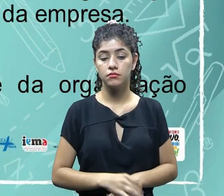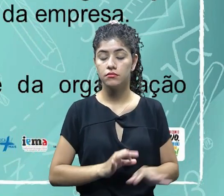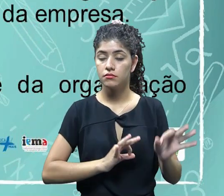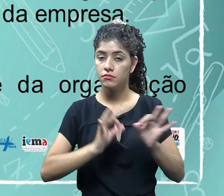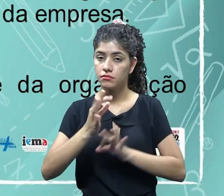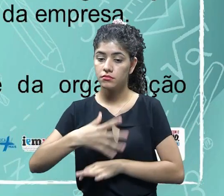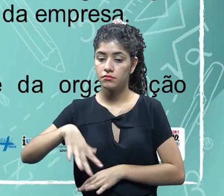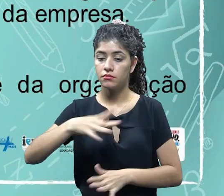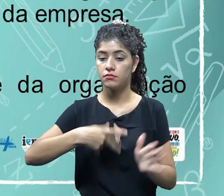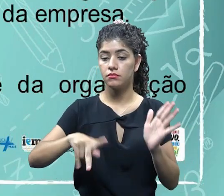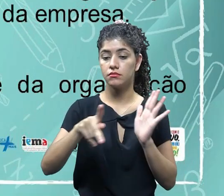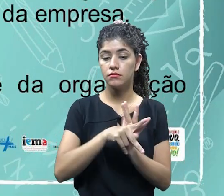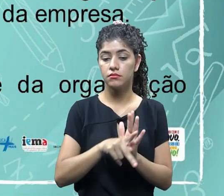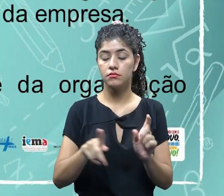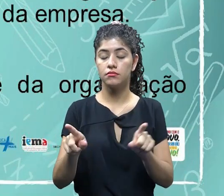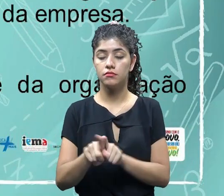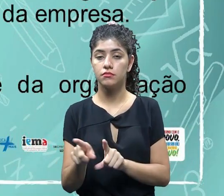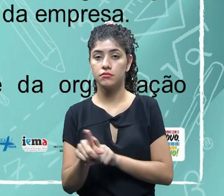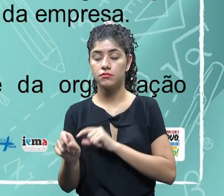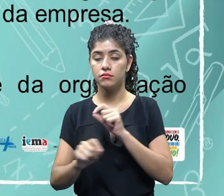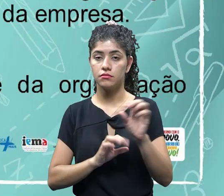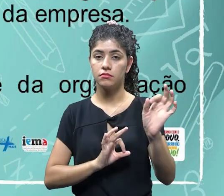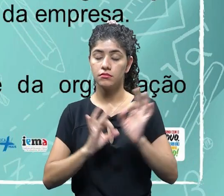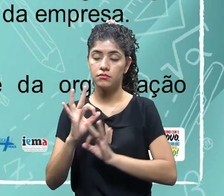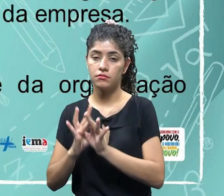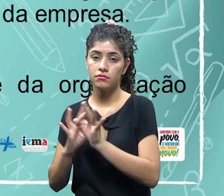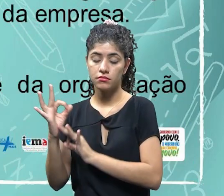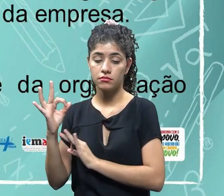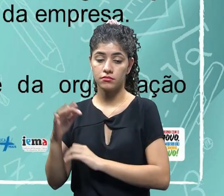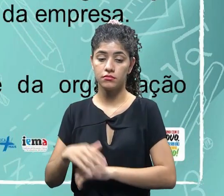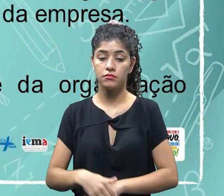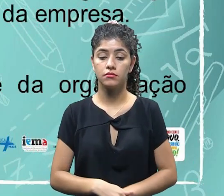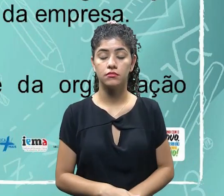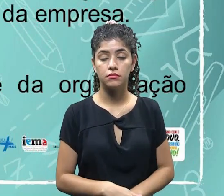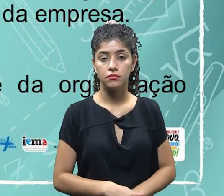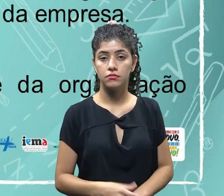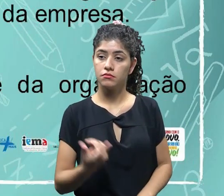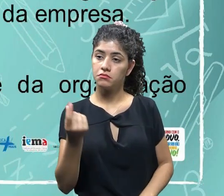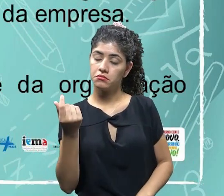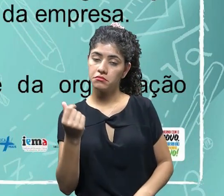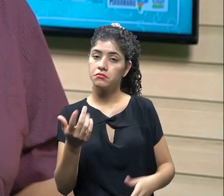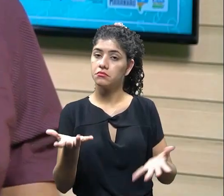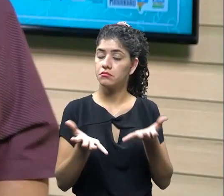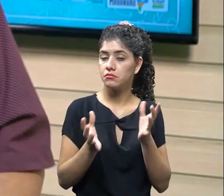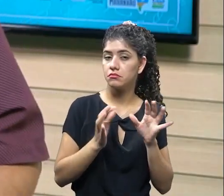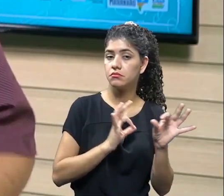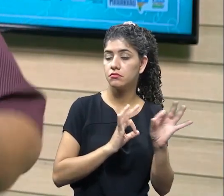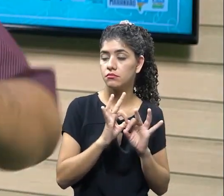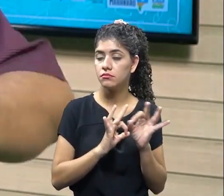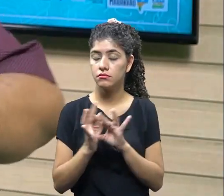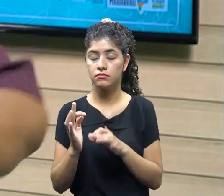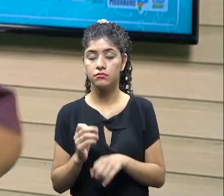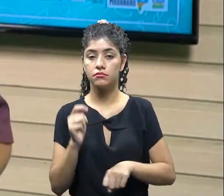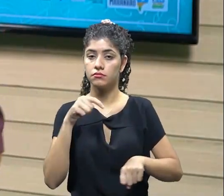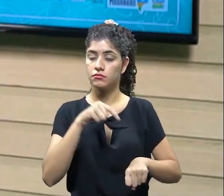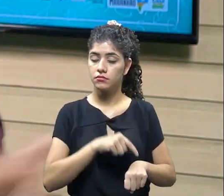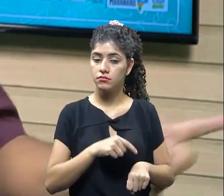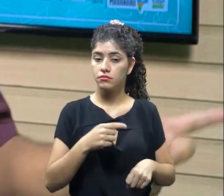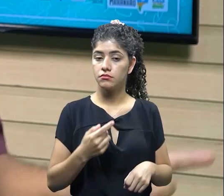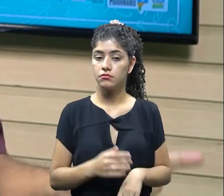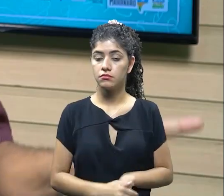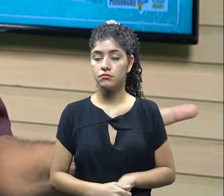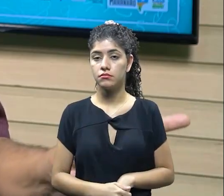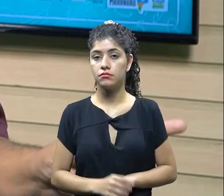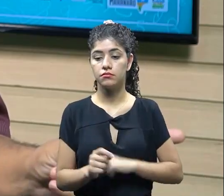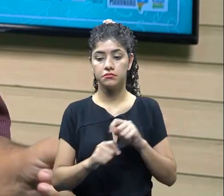área específica, ou seja, eu quero fazer um planejamento no setor financeiro. Então, nesse ponto, já